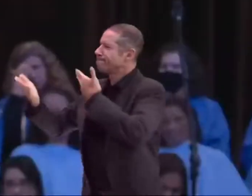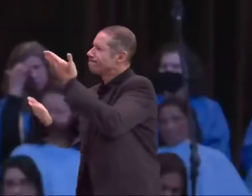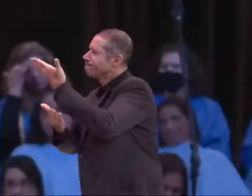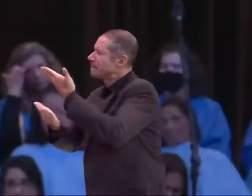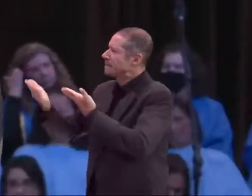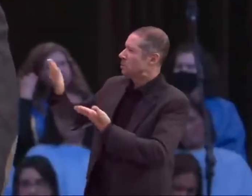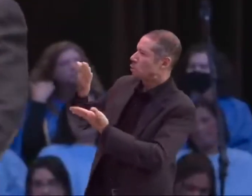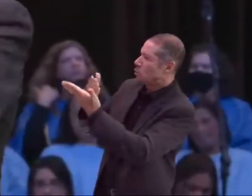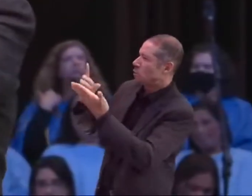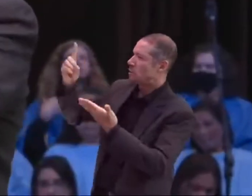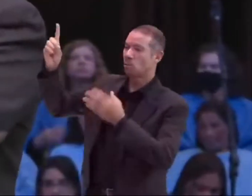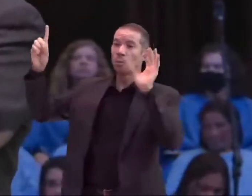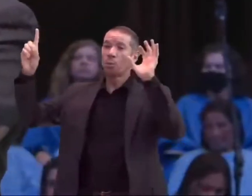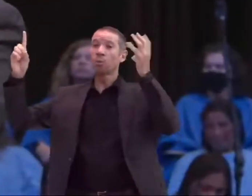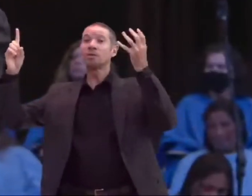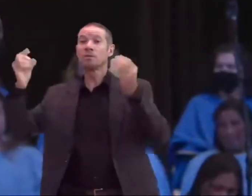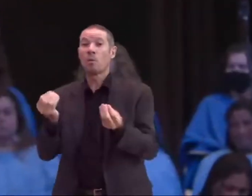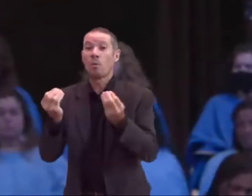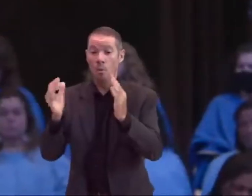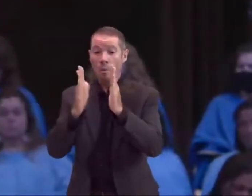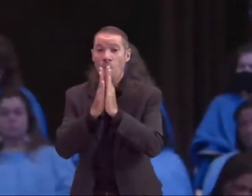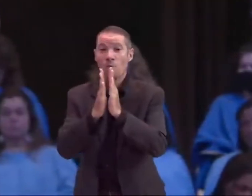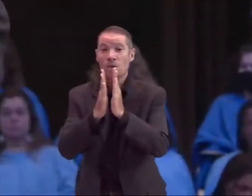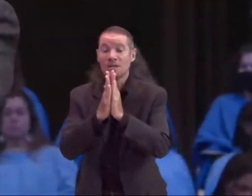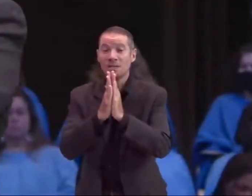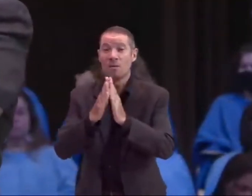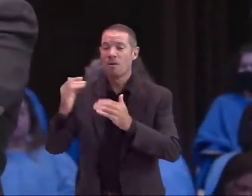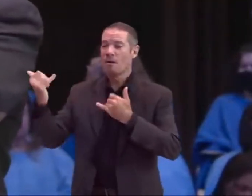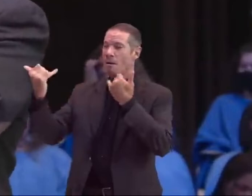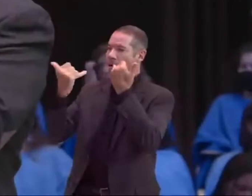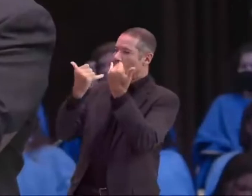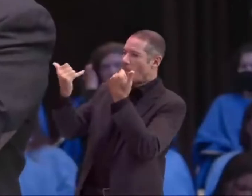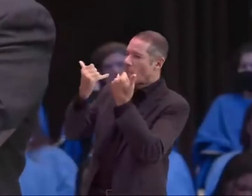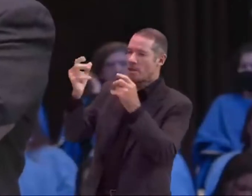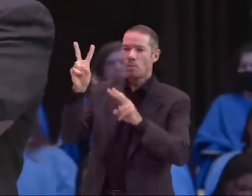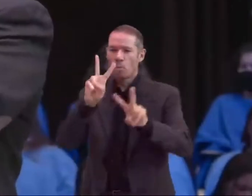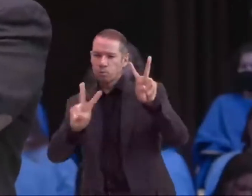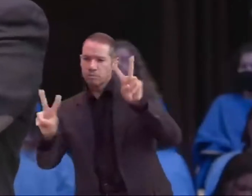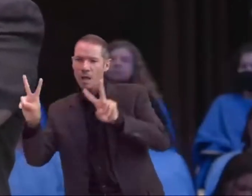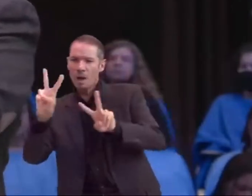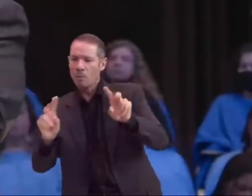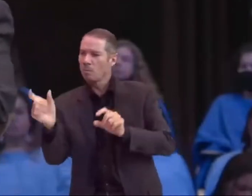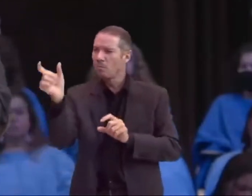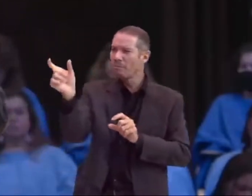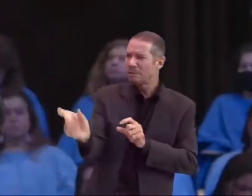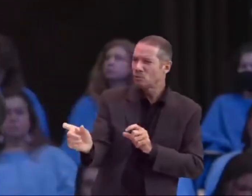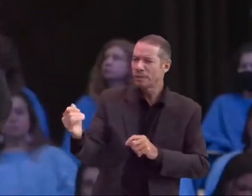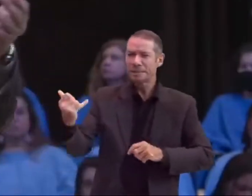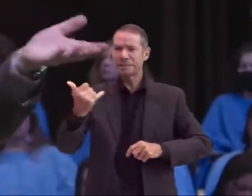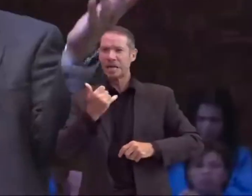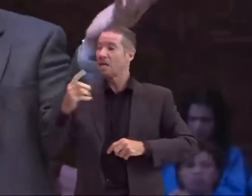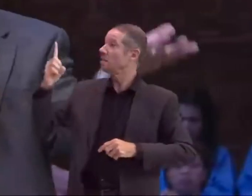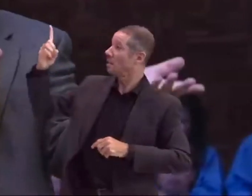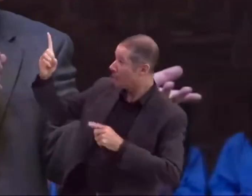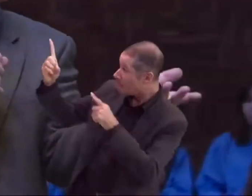Deus, aconteceu através da oração. Eu ouvi um testemunho de alguém que dizia que